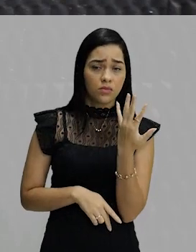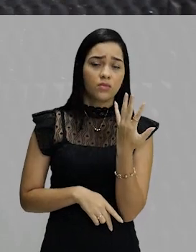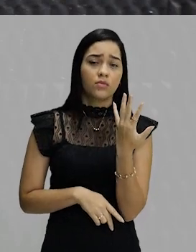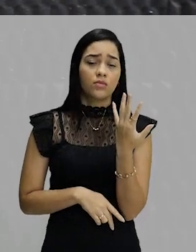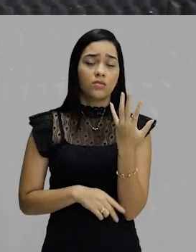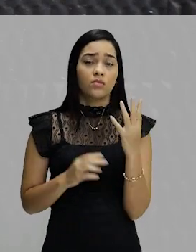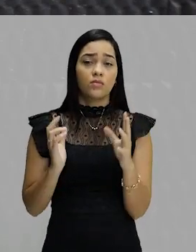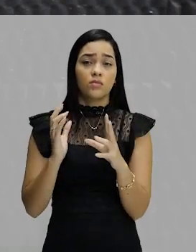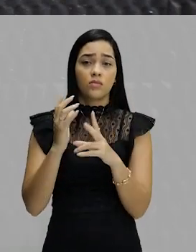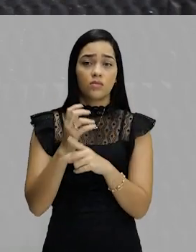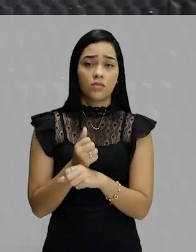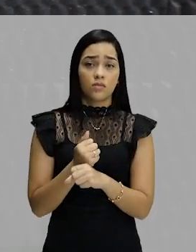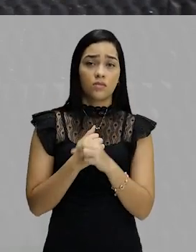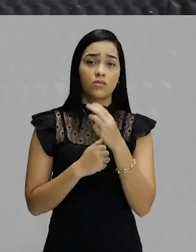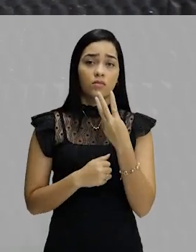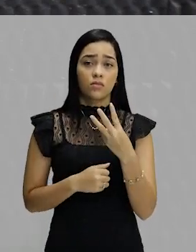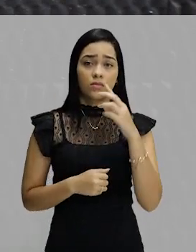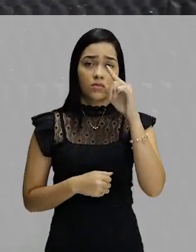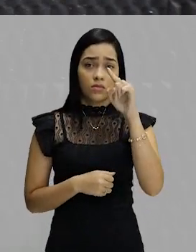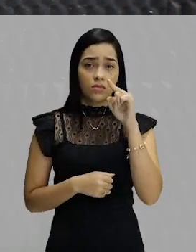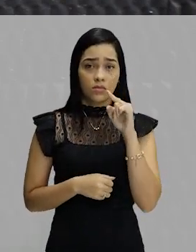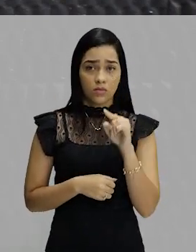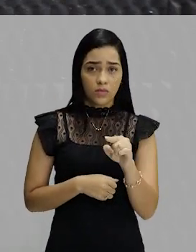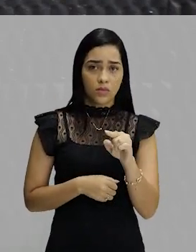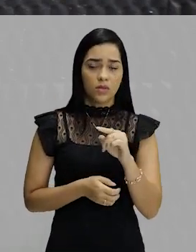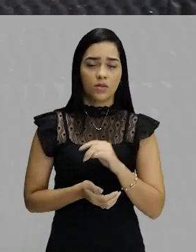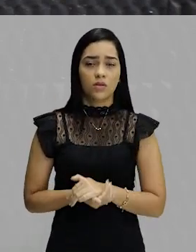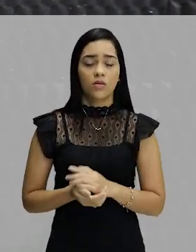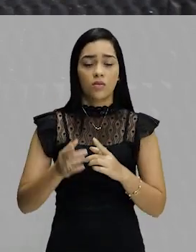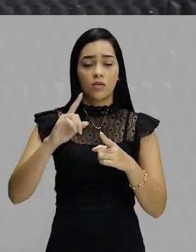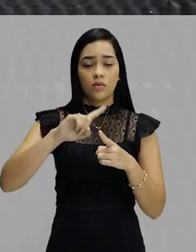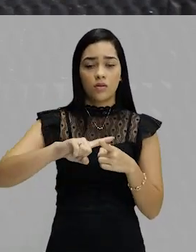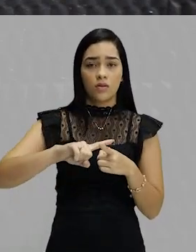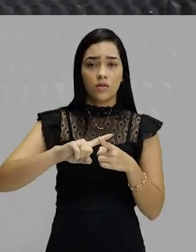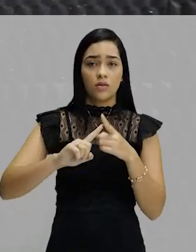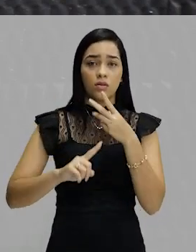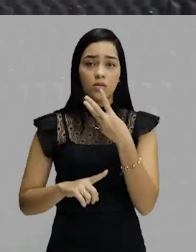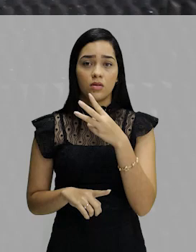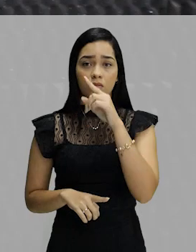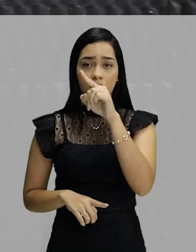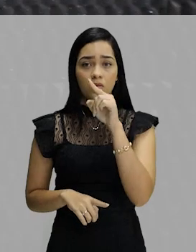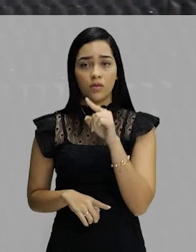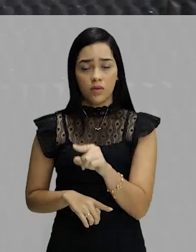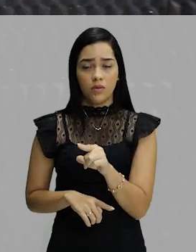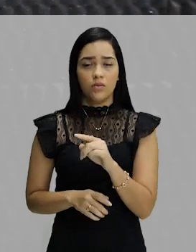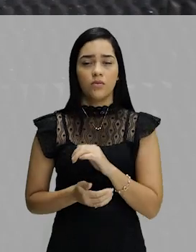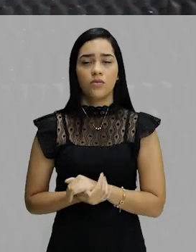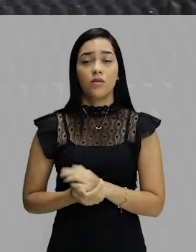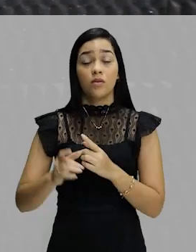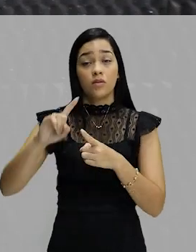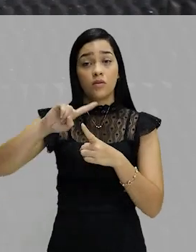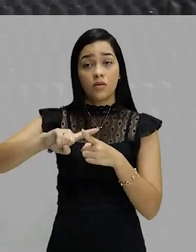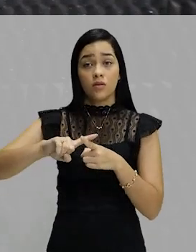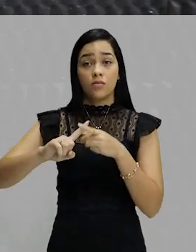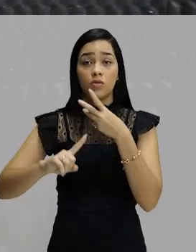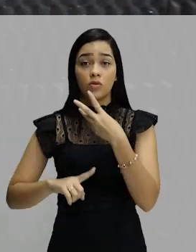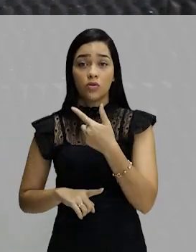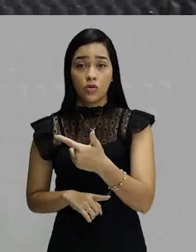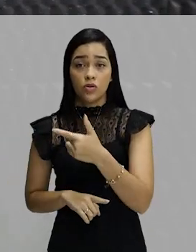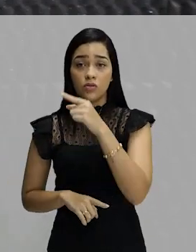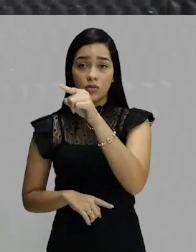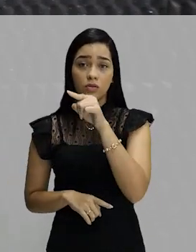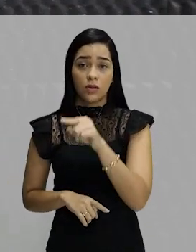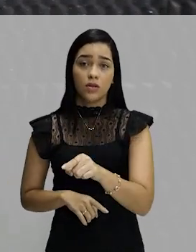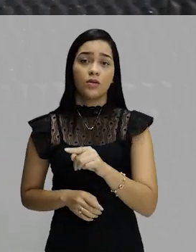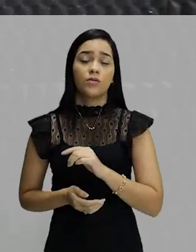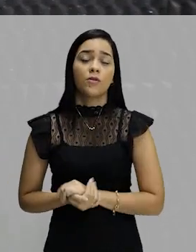o resultado seria o 3 fatorial multiplicado por 3 fatorial multiplicado por 2